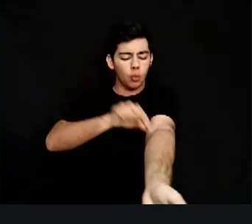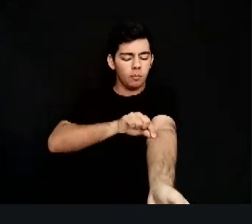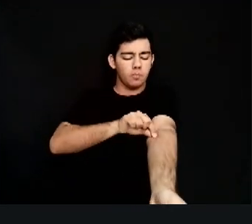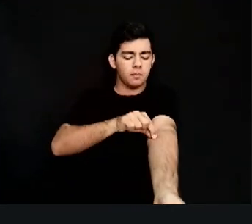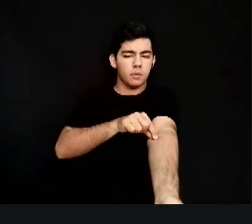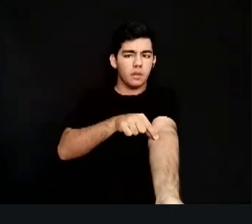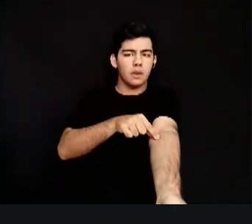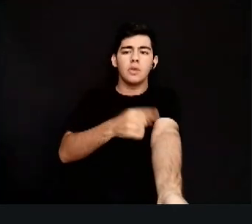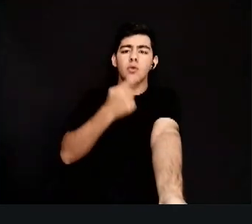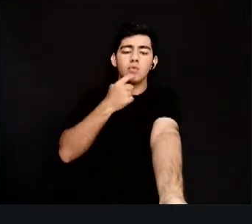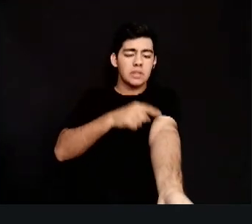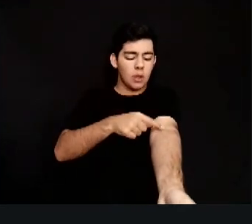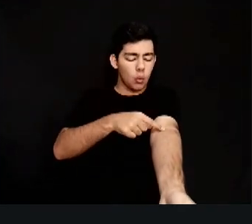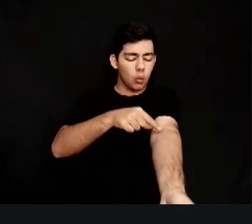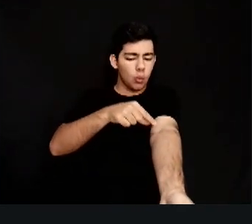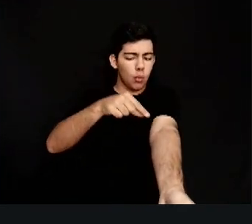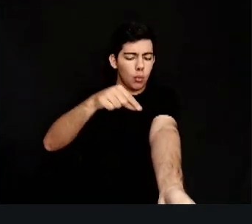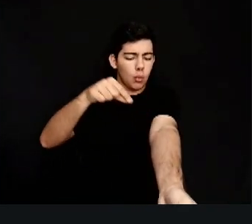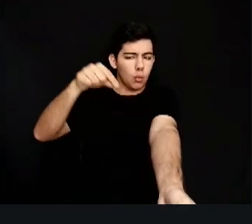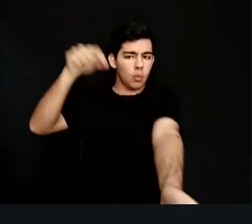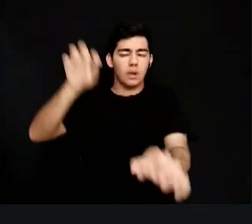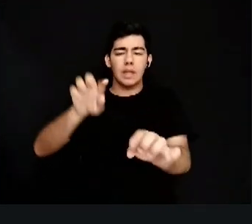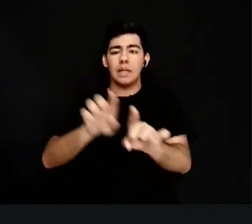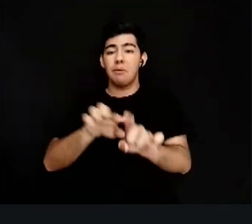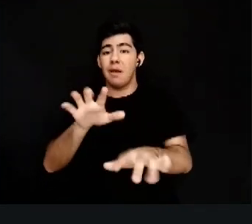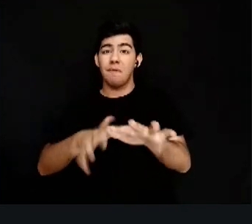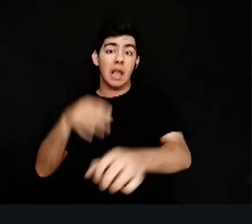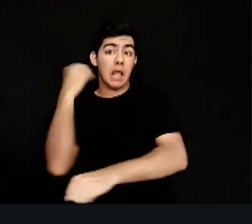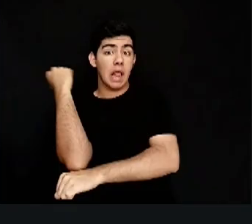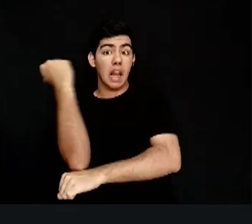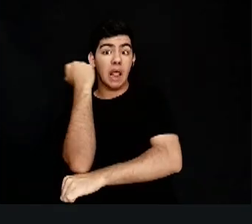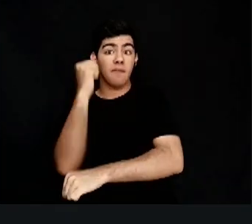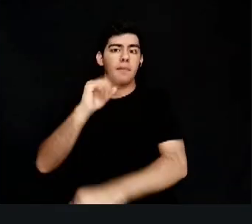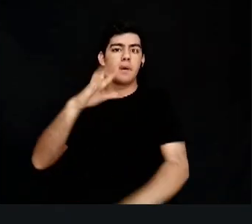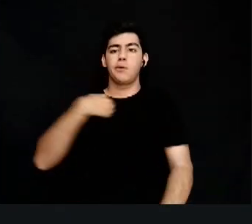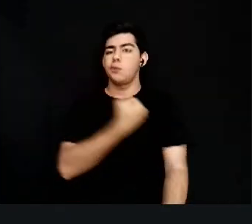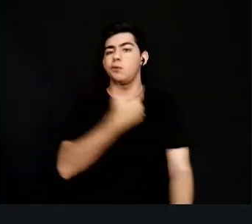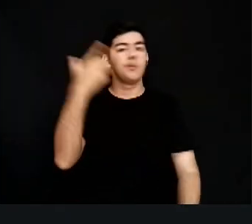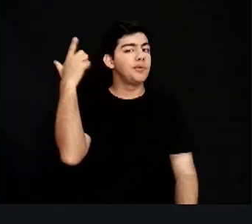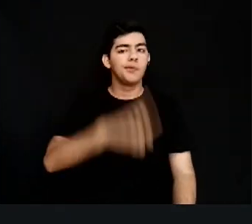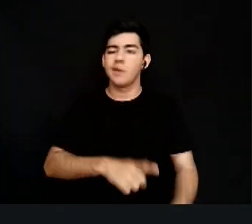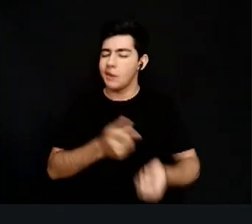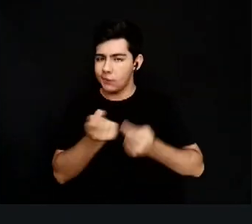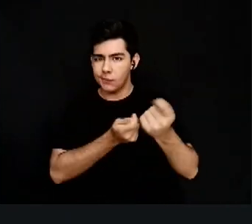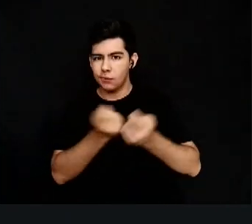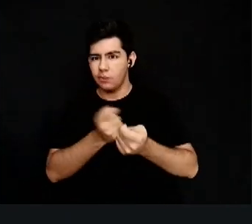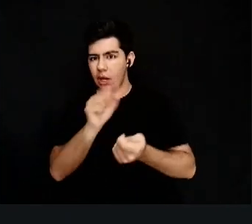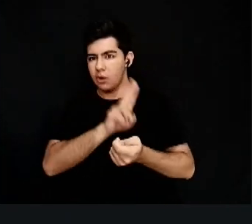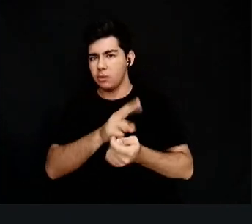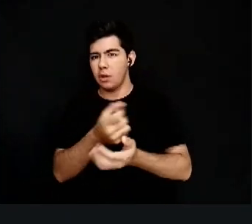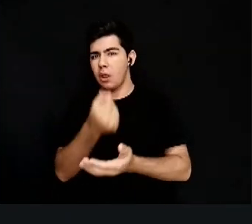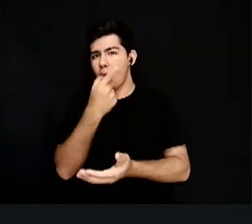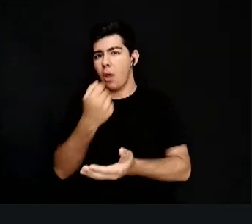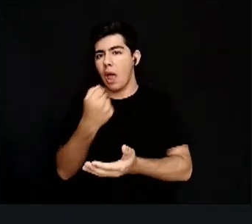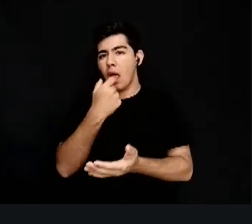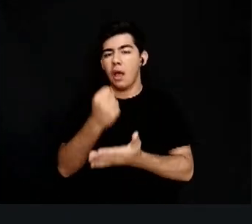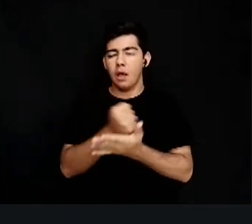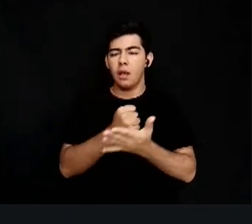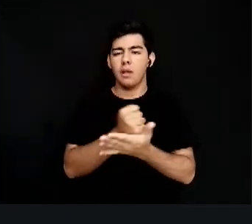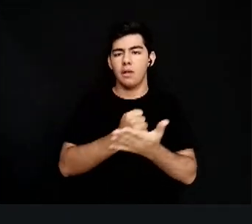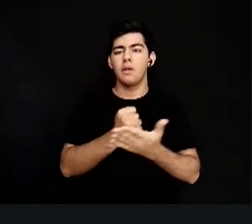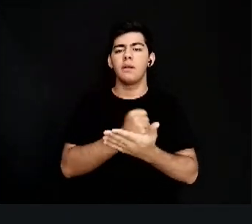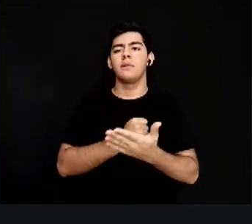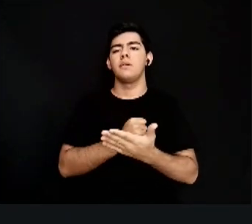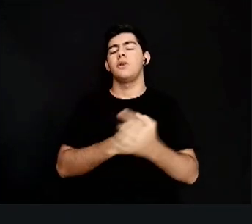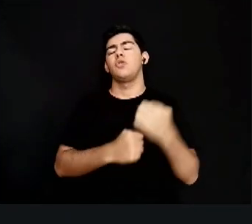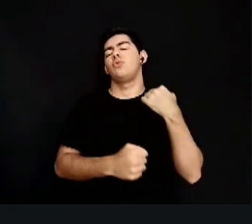seja depois que eles já estão no pulmão. Em casos mais graves, em que o anticoagulante não é o suficiente para tratar esses pacientes, a gente